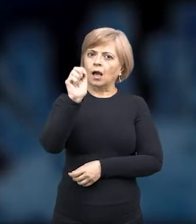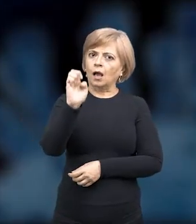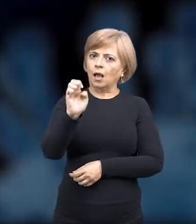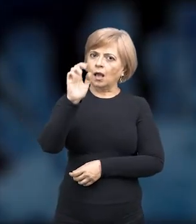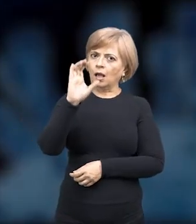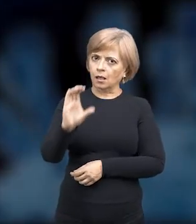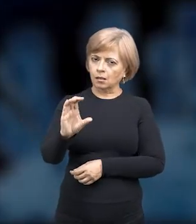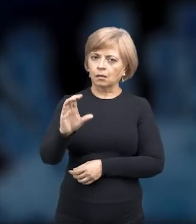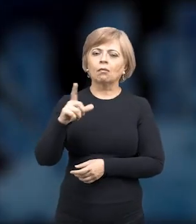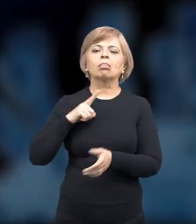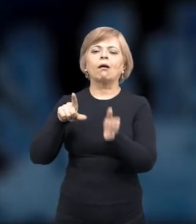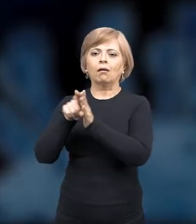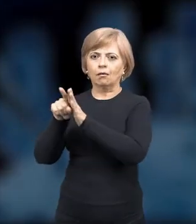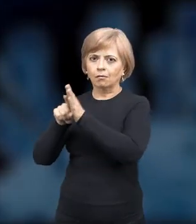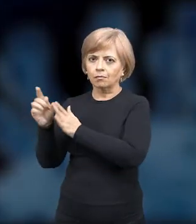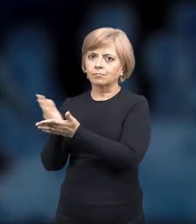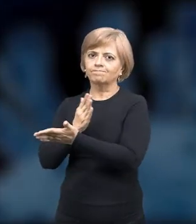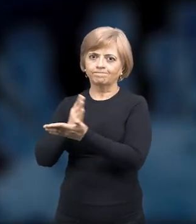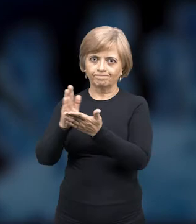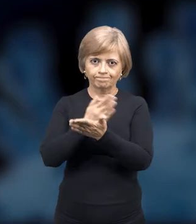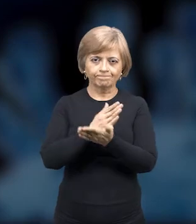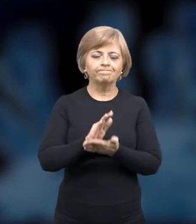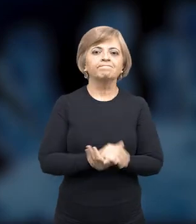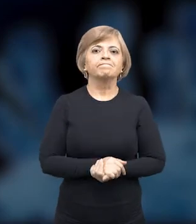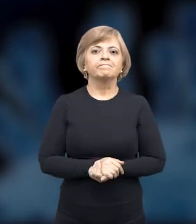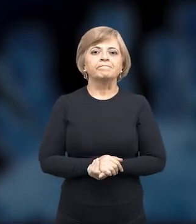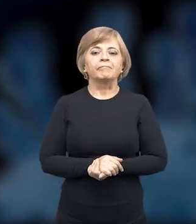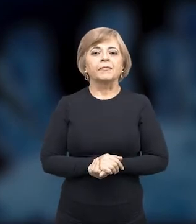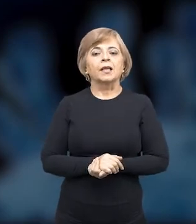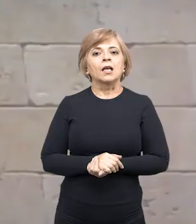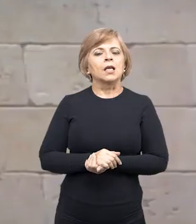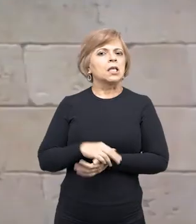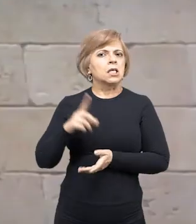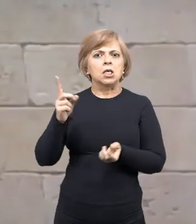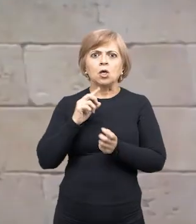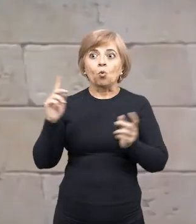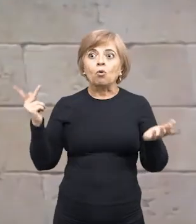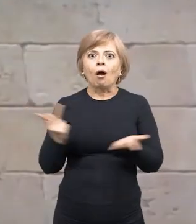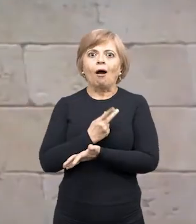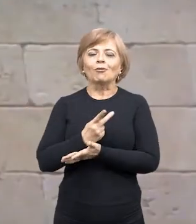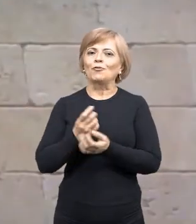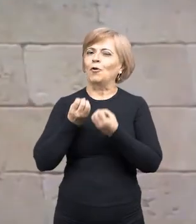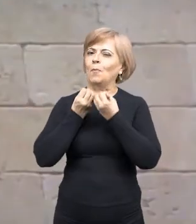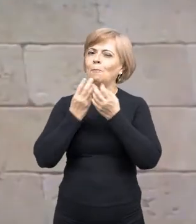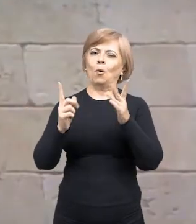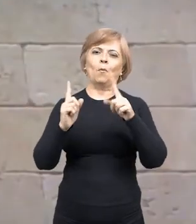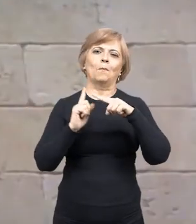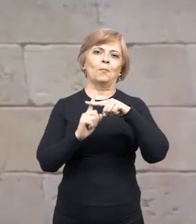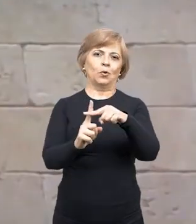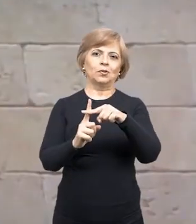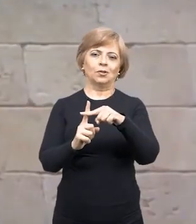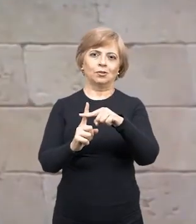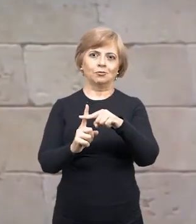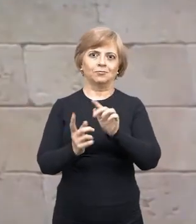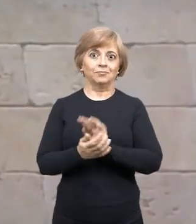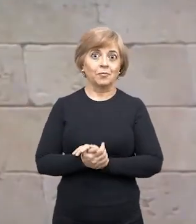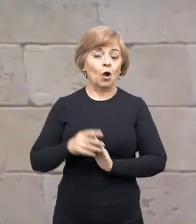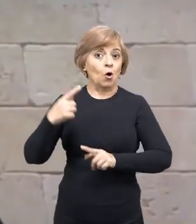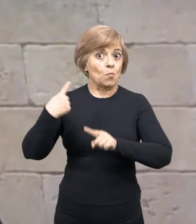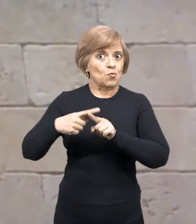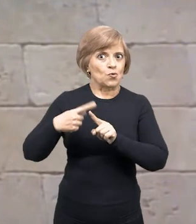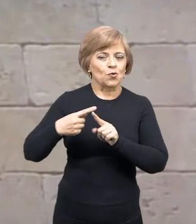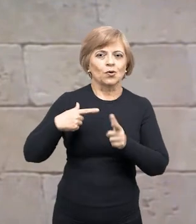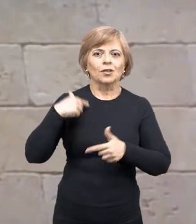tem algumas investigações nesse sentido, e o resultado foi bastante positivo. Essa atuação